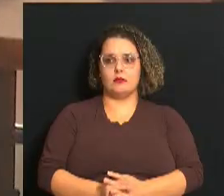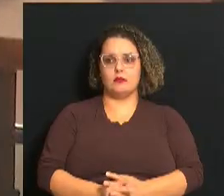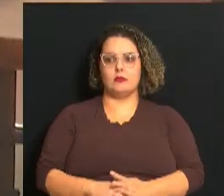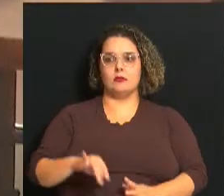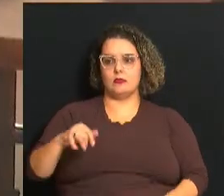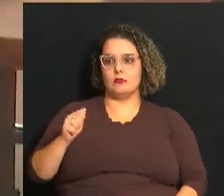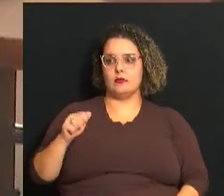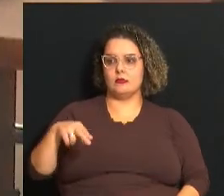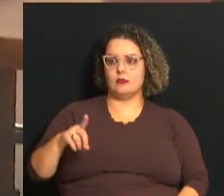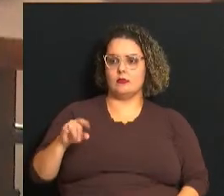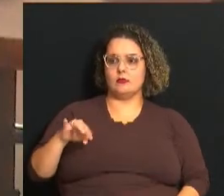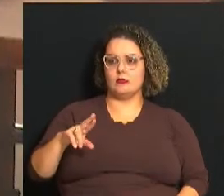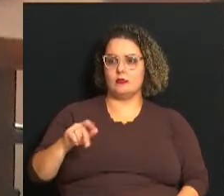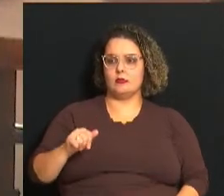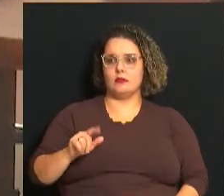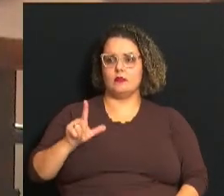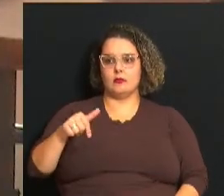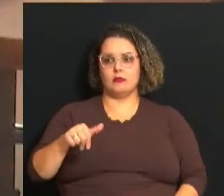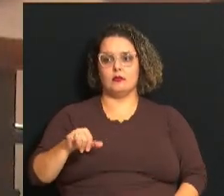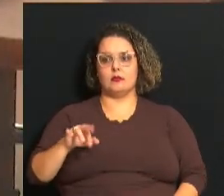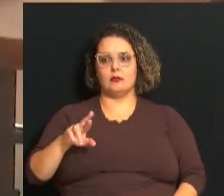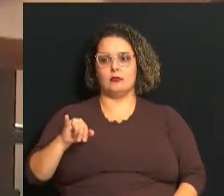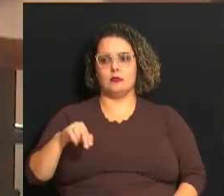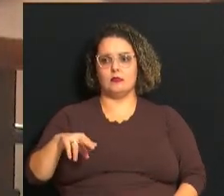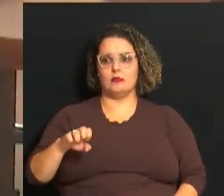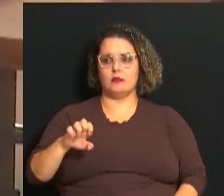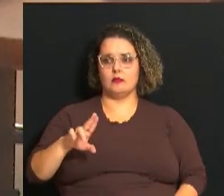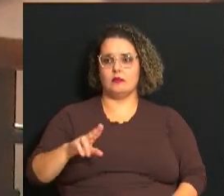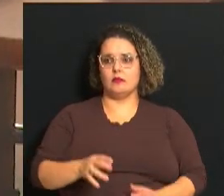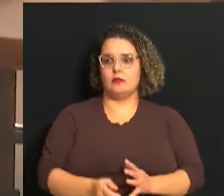você gente então está Jandira depois E aí